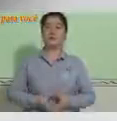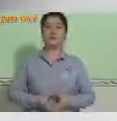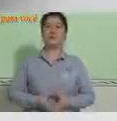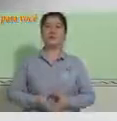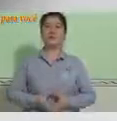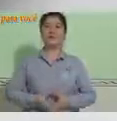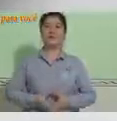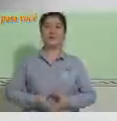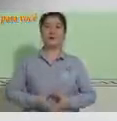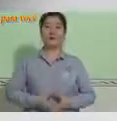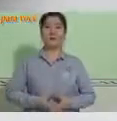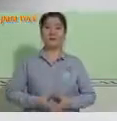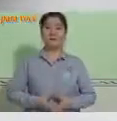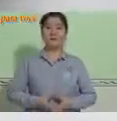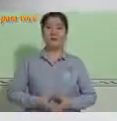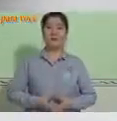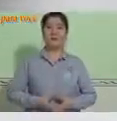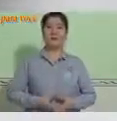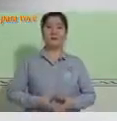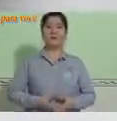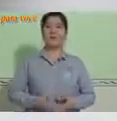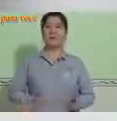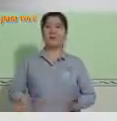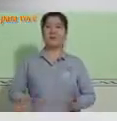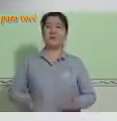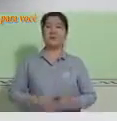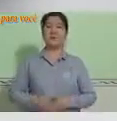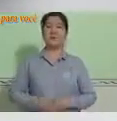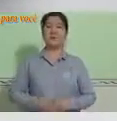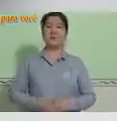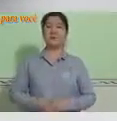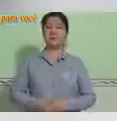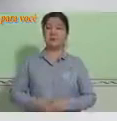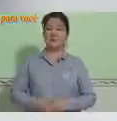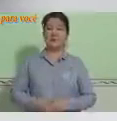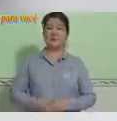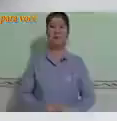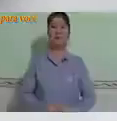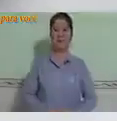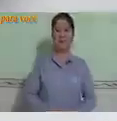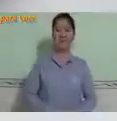vírgula, hemorragia, vírgula, lesão do nervo e dor persistente no pulso ou no braço.